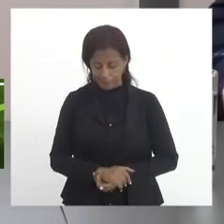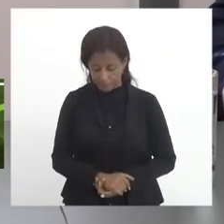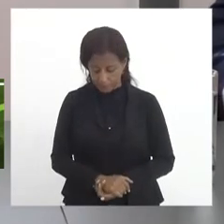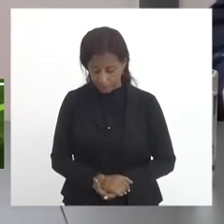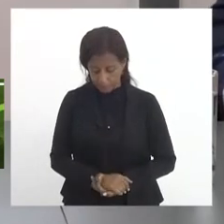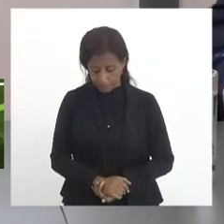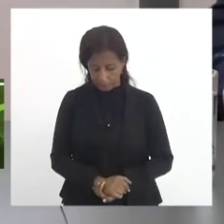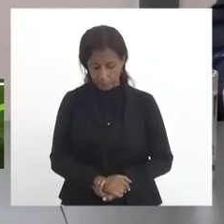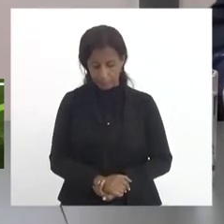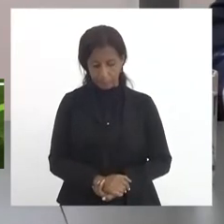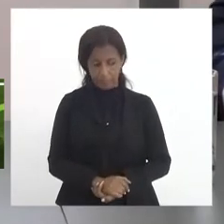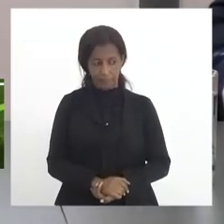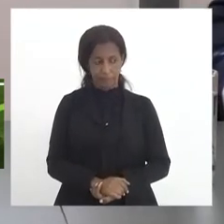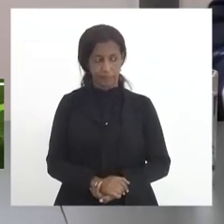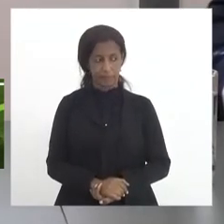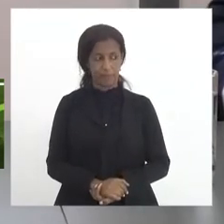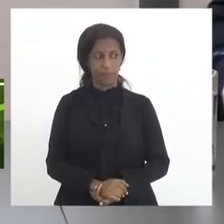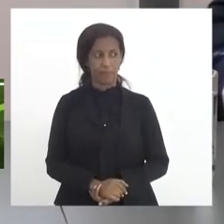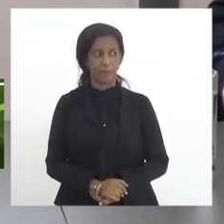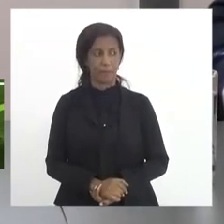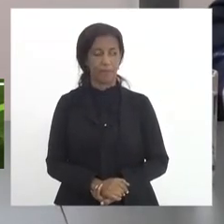Aprovado.